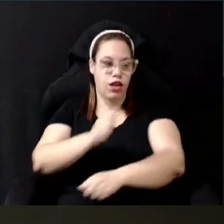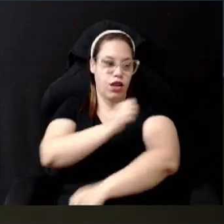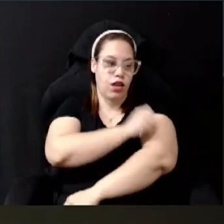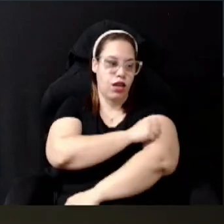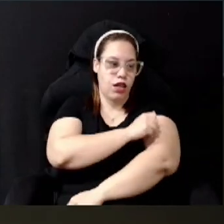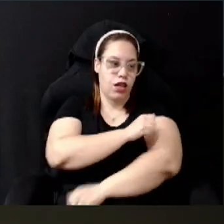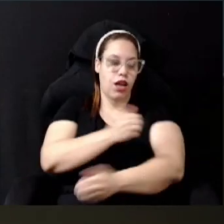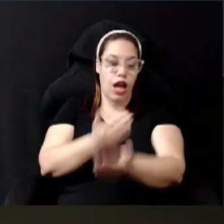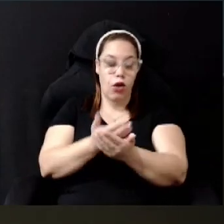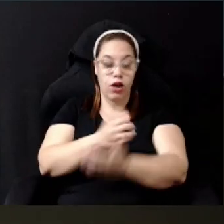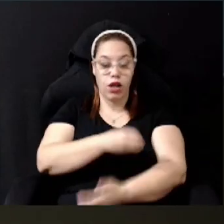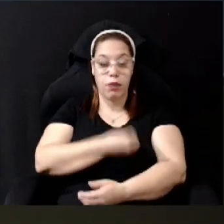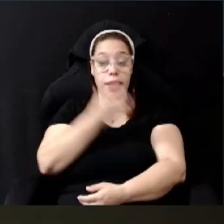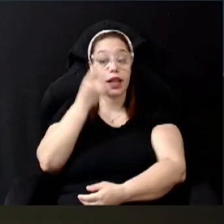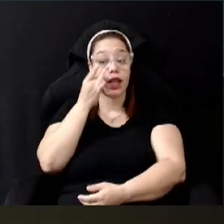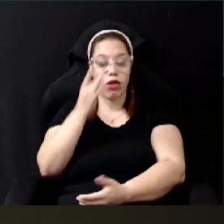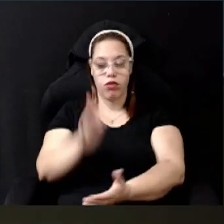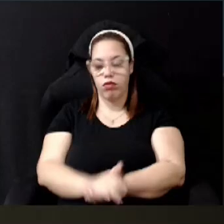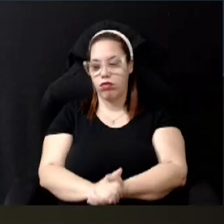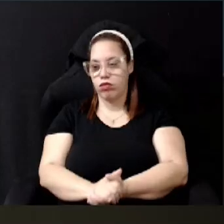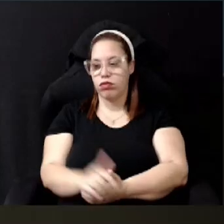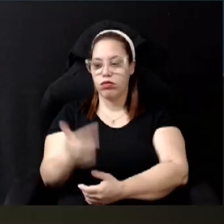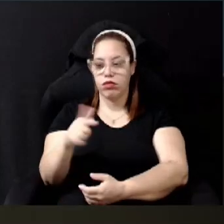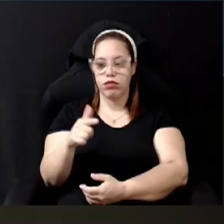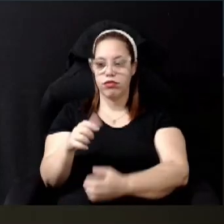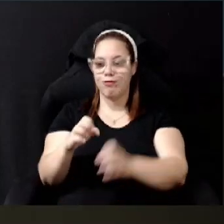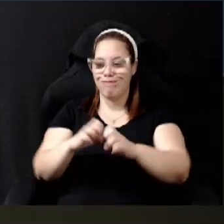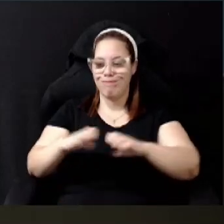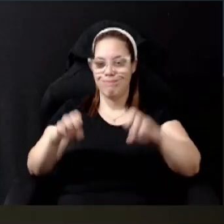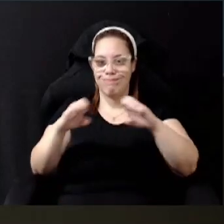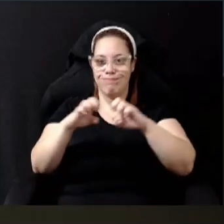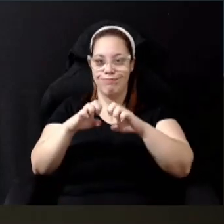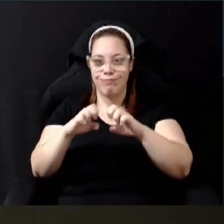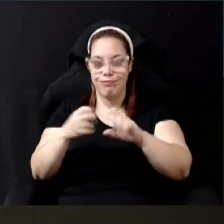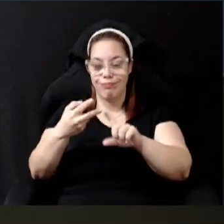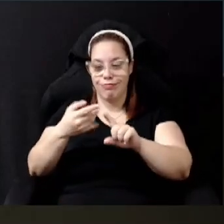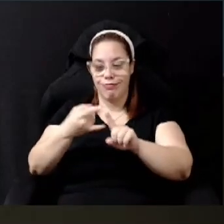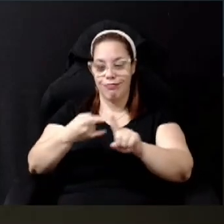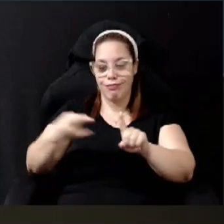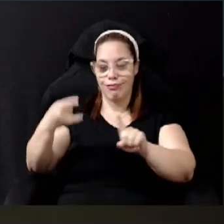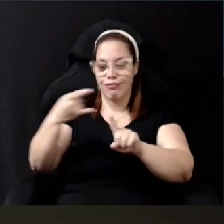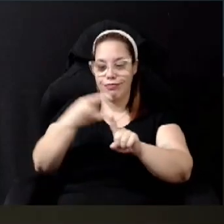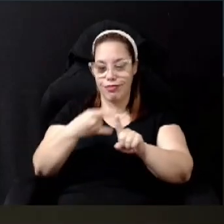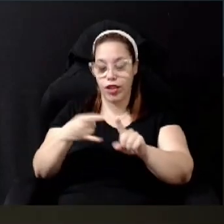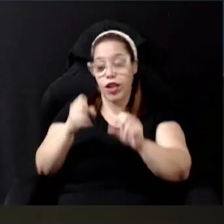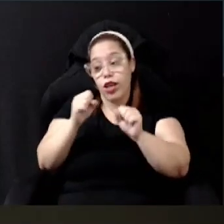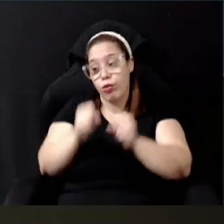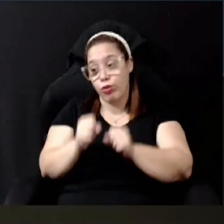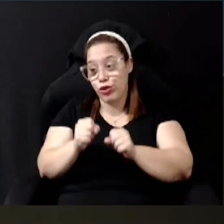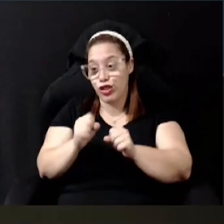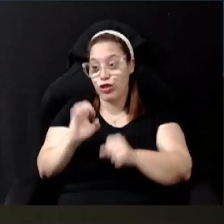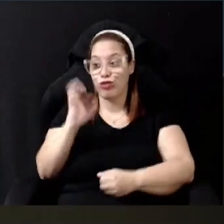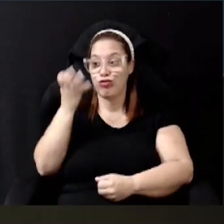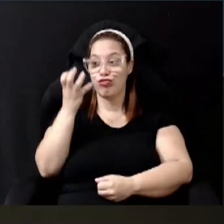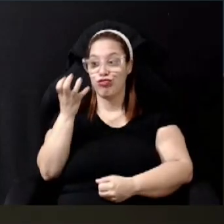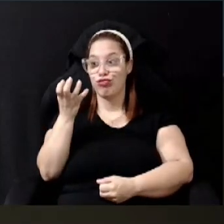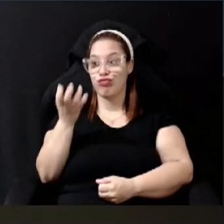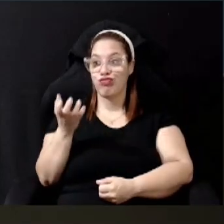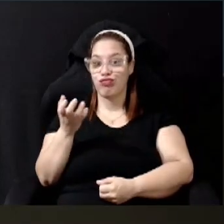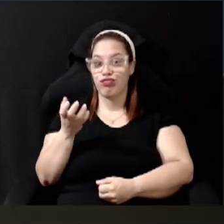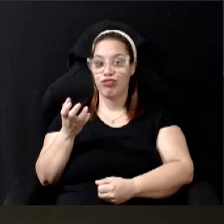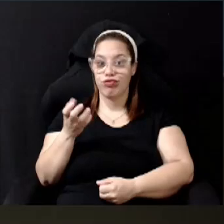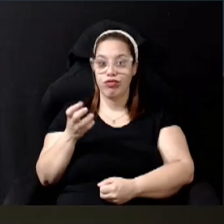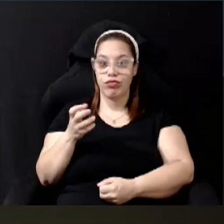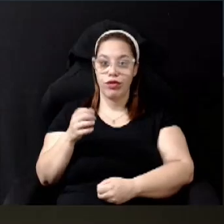E a gente não tinha uma estrutura para aulas EAD, que era o que podia ser feito. Então a gente teve que se